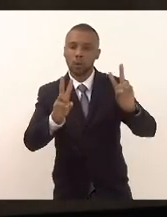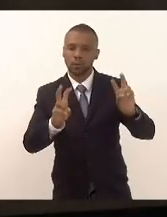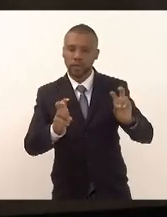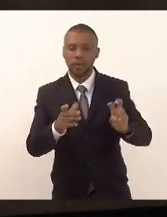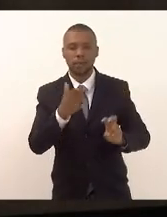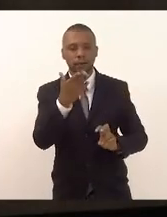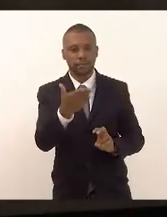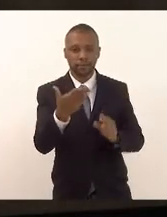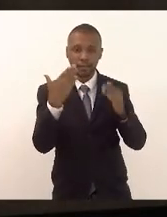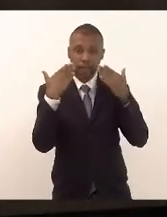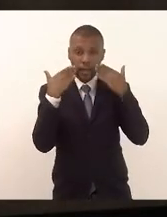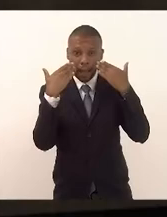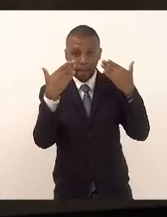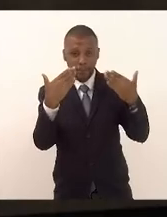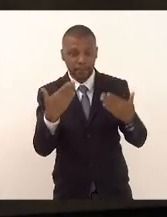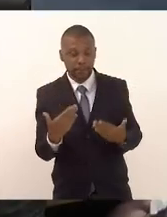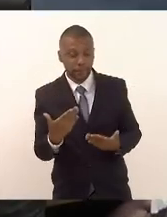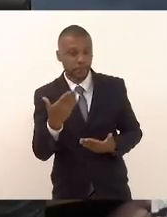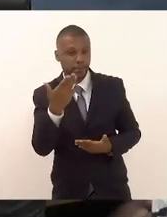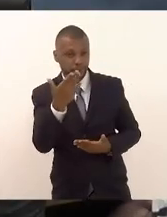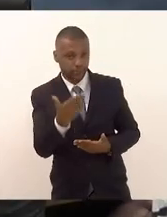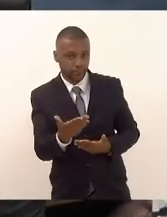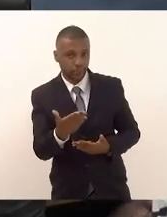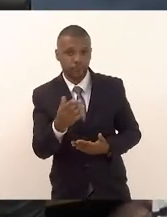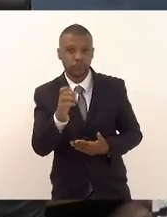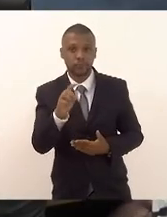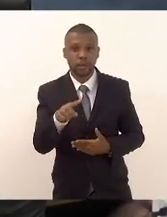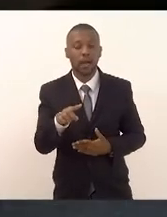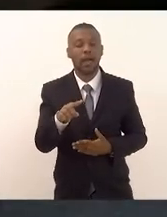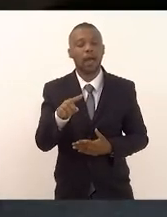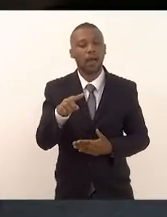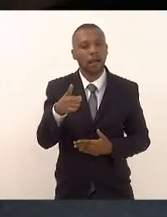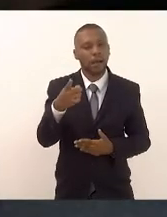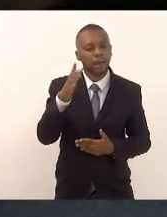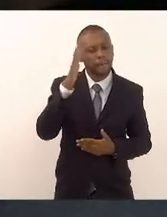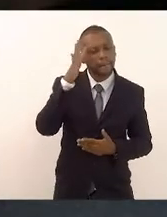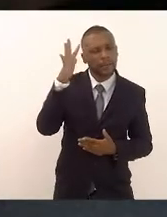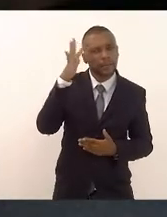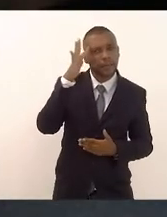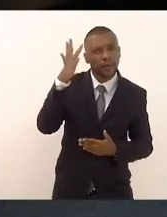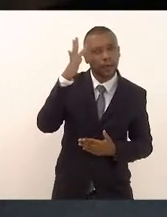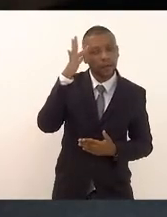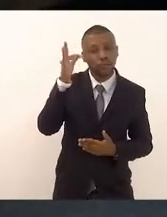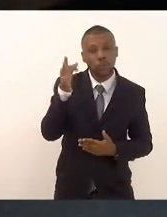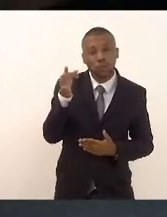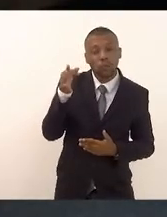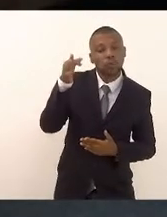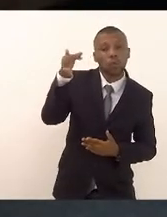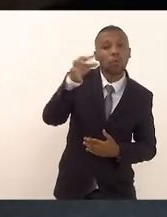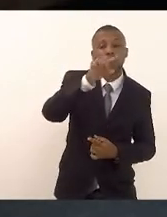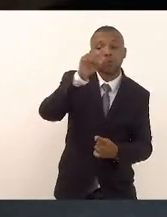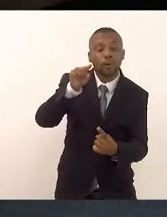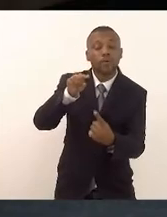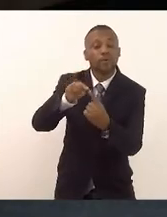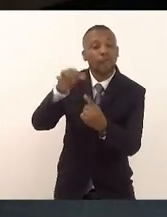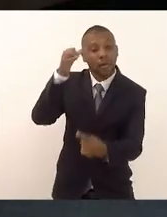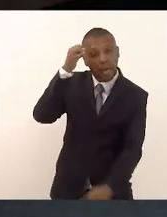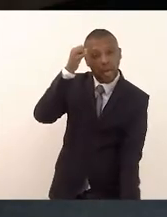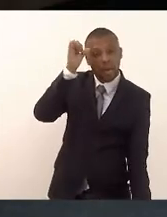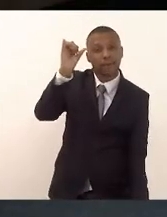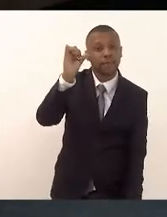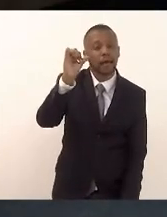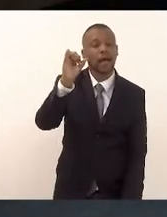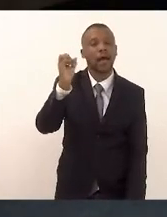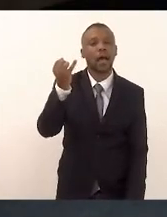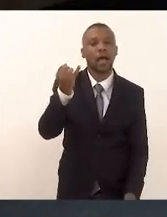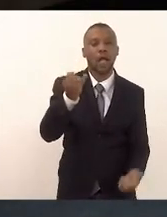Excelência deseja, que é ir na frente, isto é, prevenir os desastres naturais,